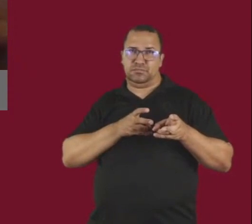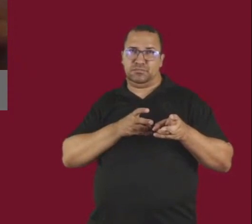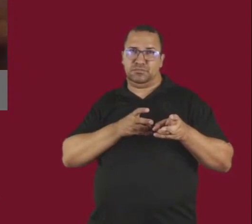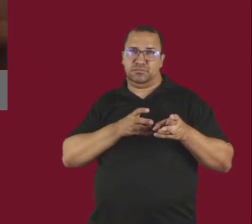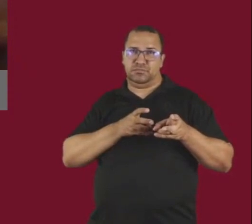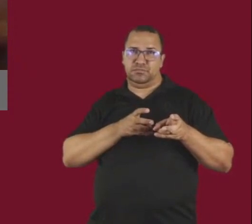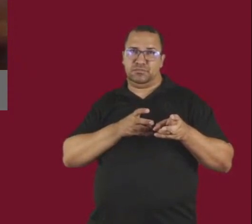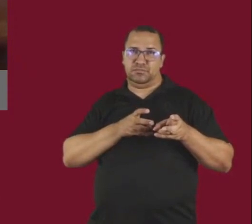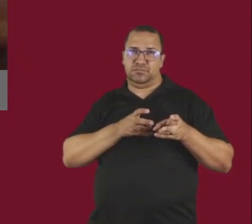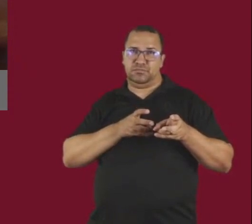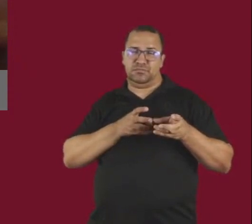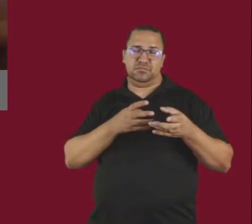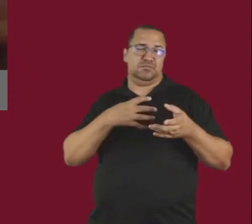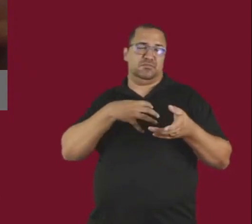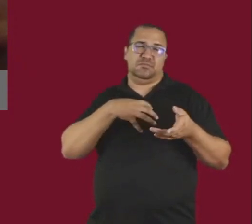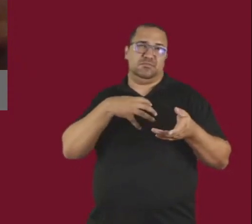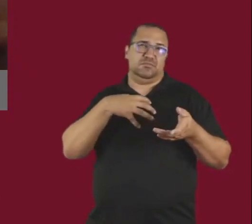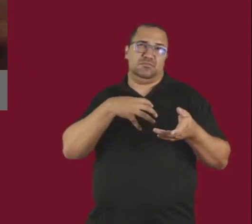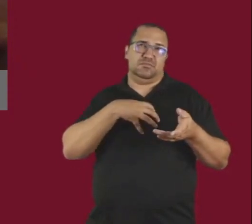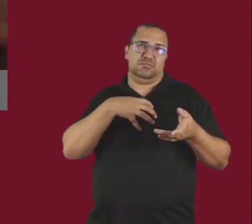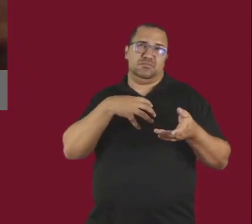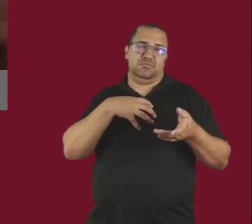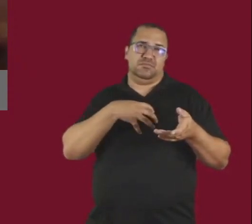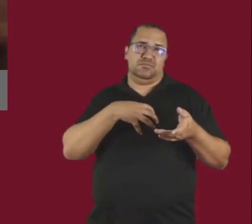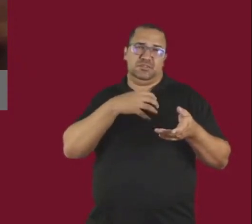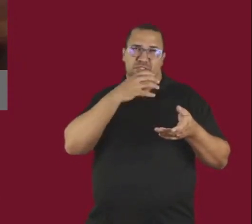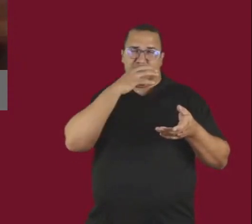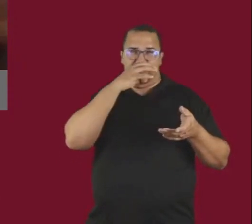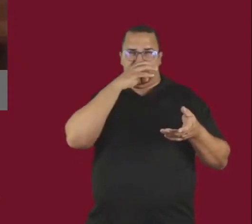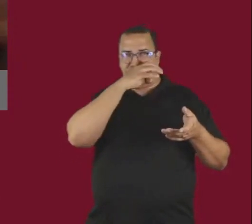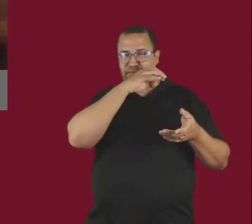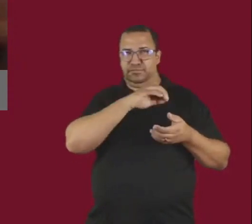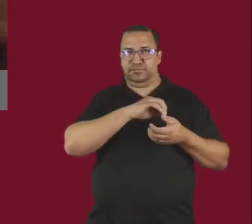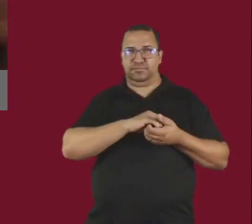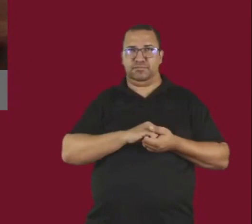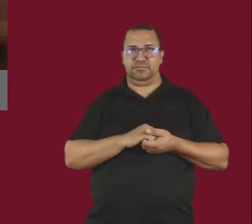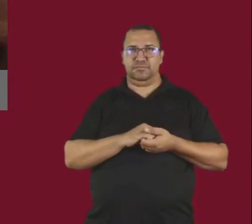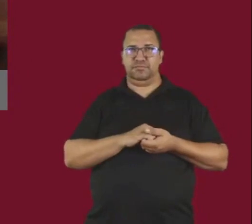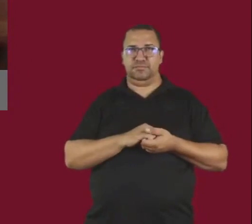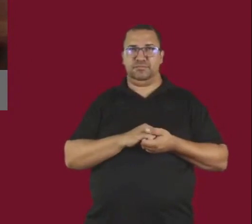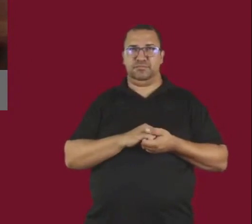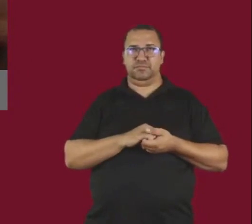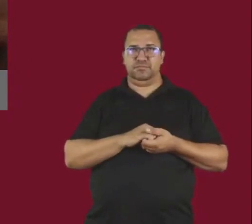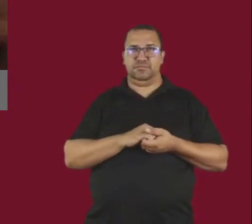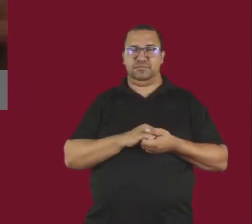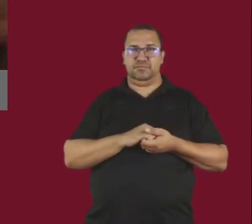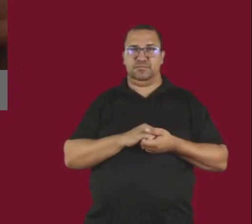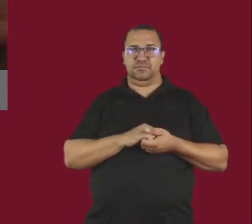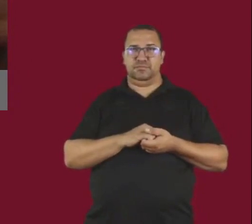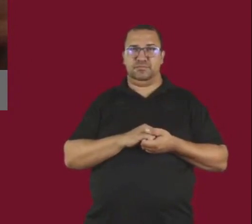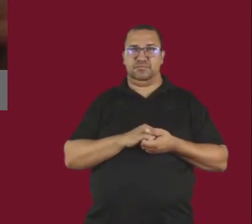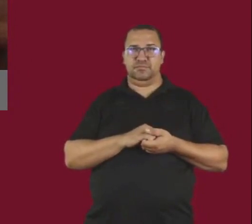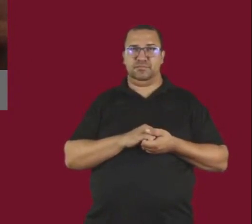É só ridículo, né? A gente se colocar no centro desse mundo, né?